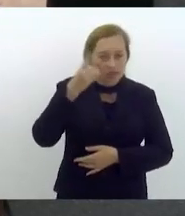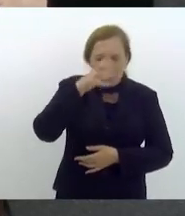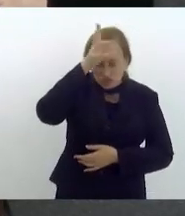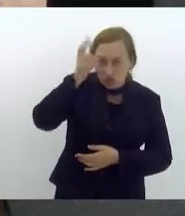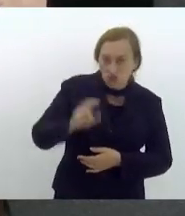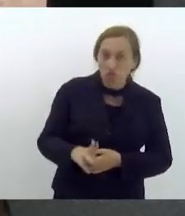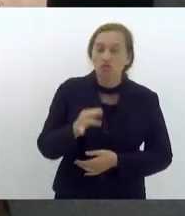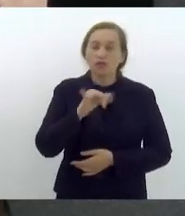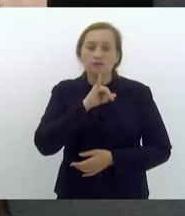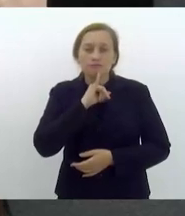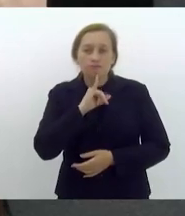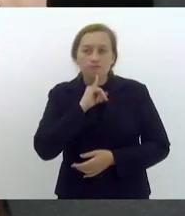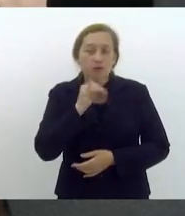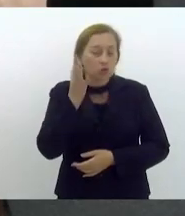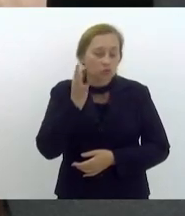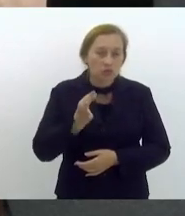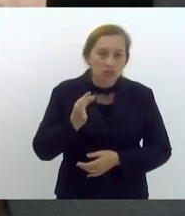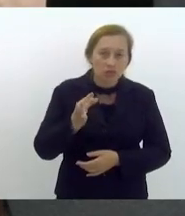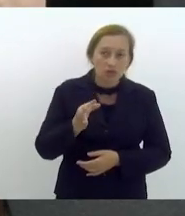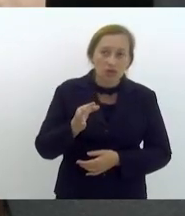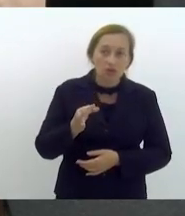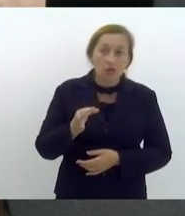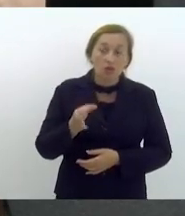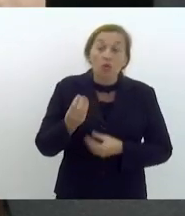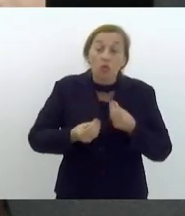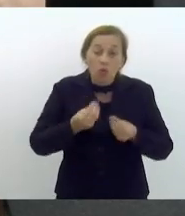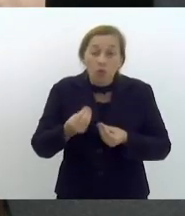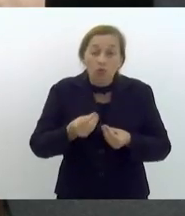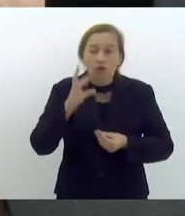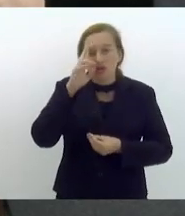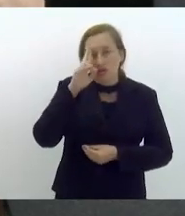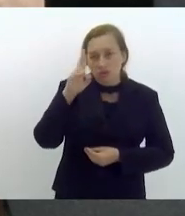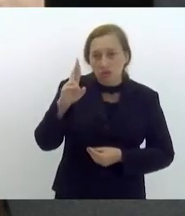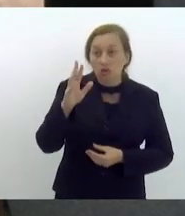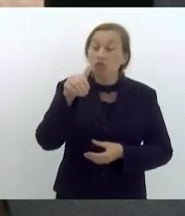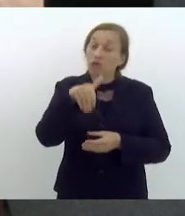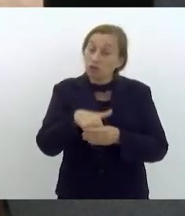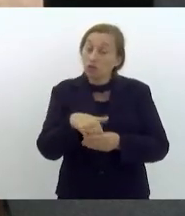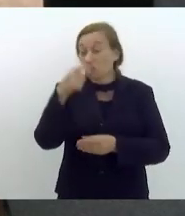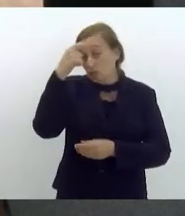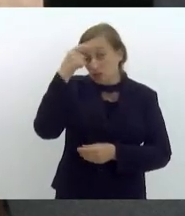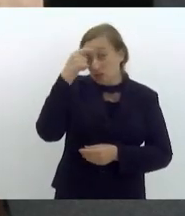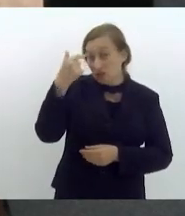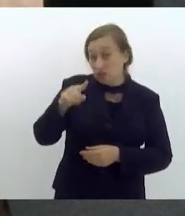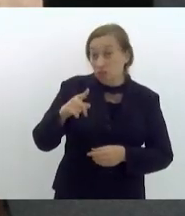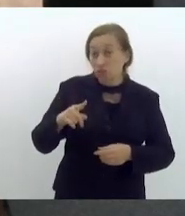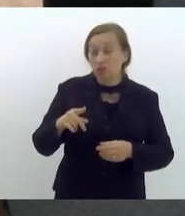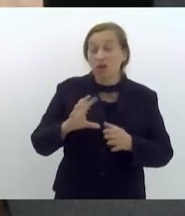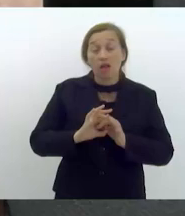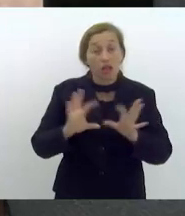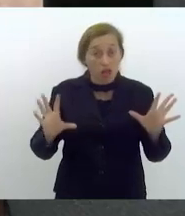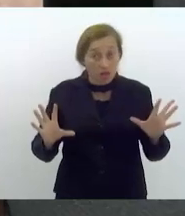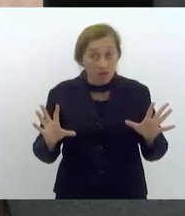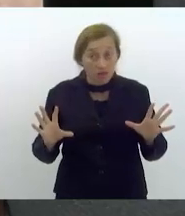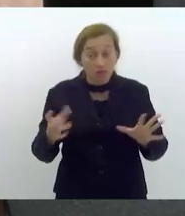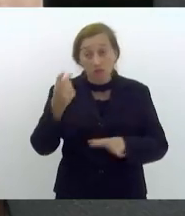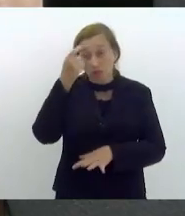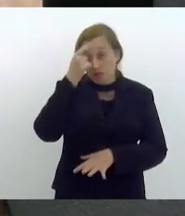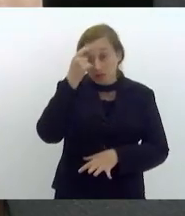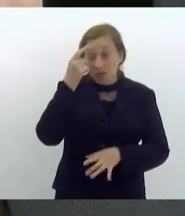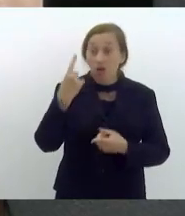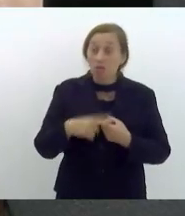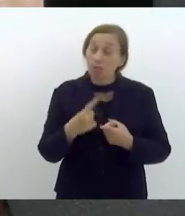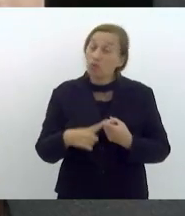infelizmente achou eu não sei com vossa excelência voltou espero ter voltado com a sua consciência Livres espontaneamente com a sua consciência